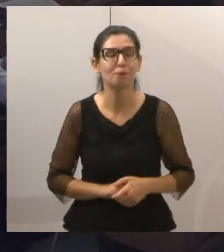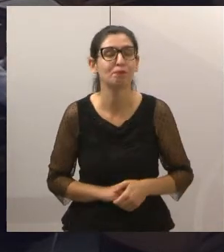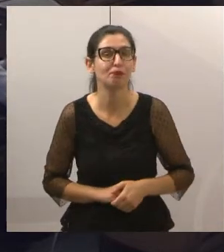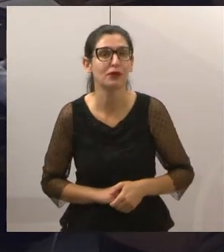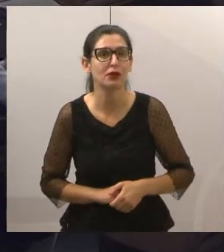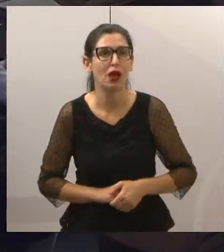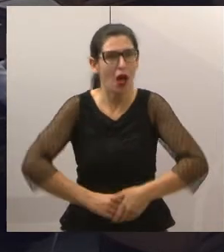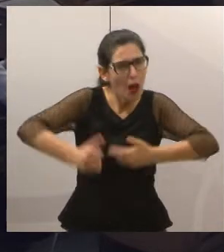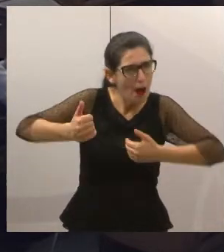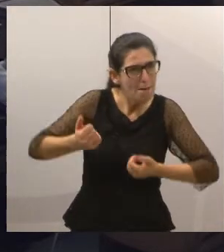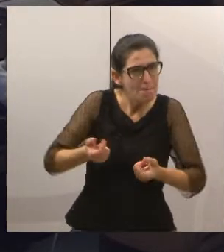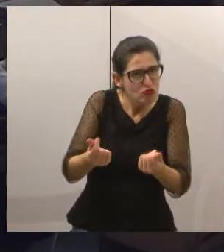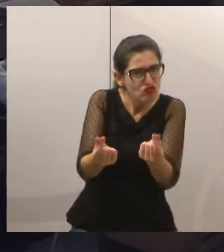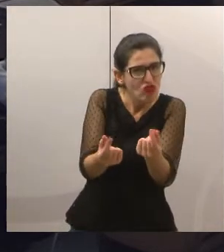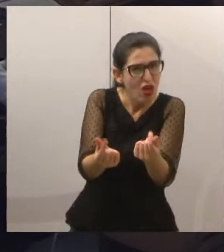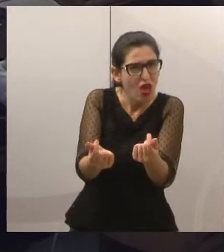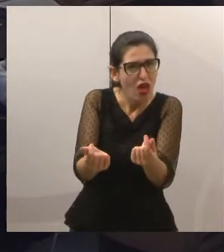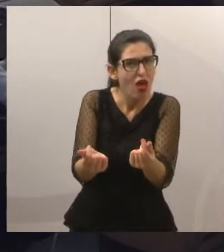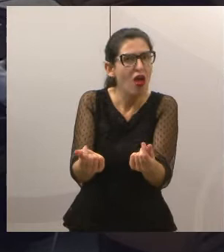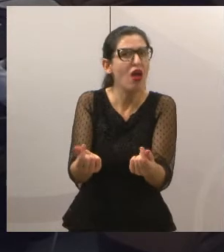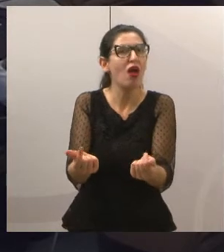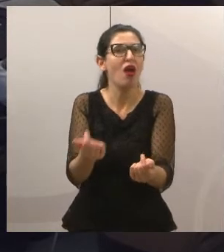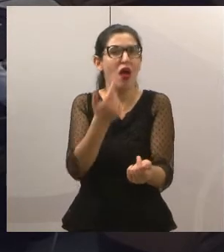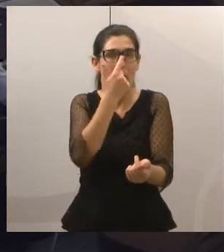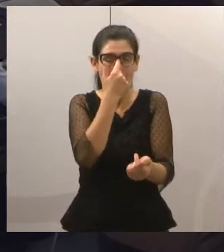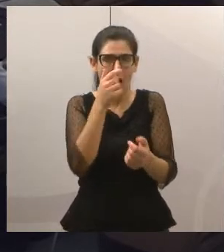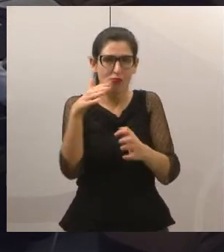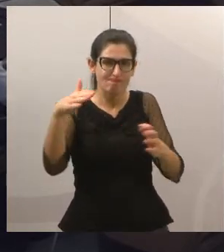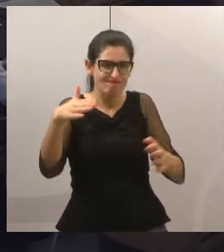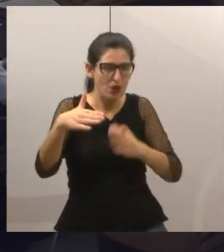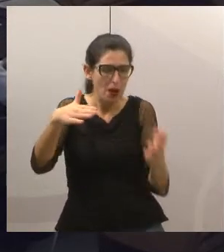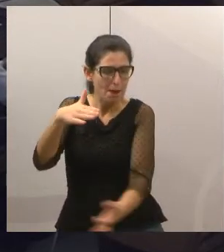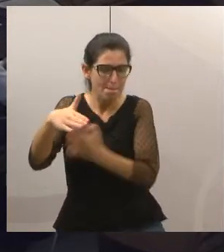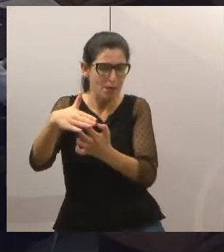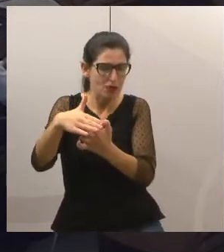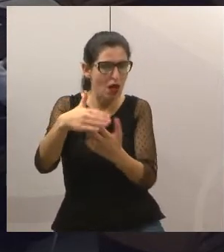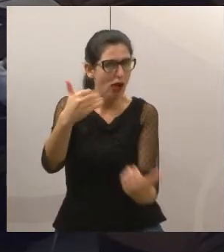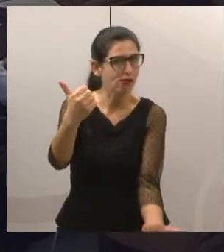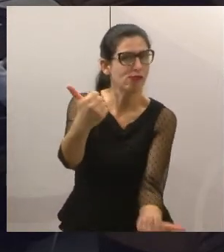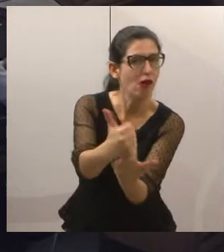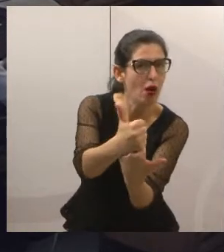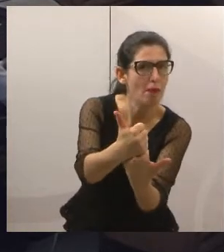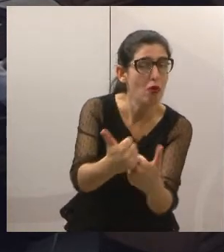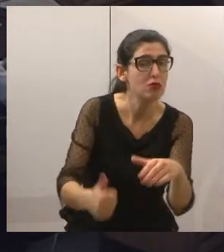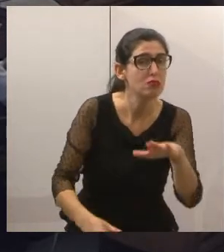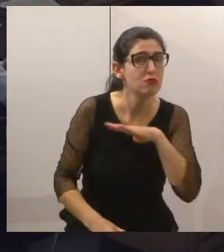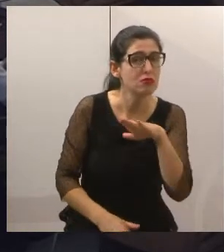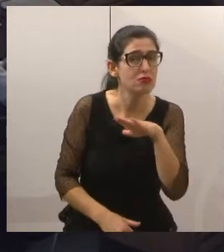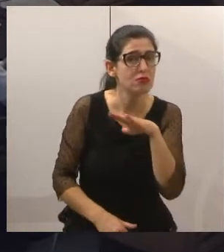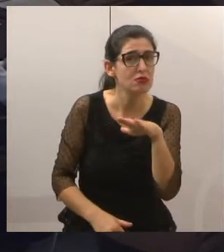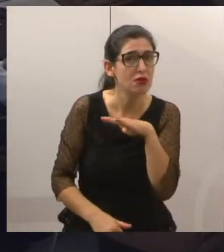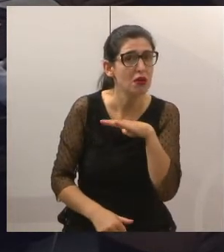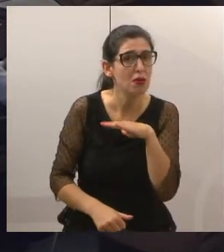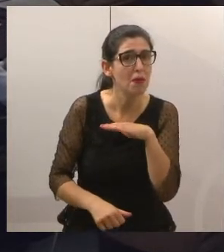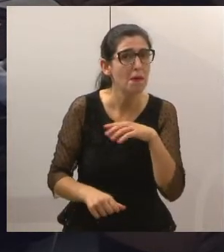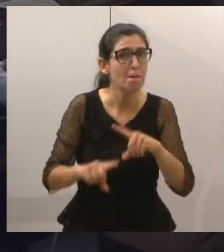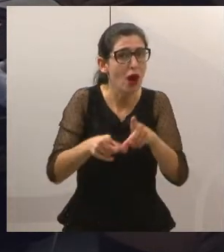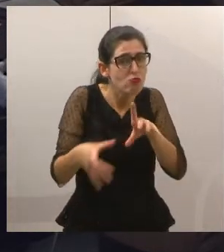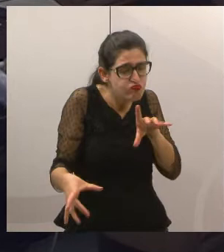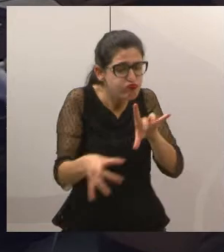Investimento, impostos que as empresas contribuem de uma certa forma para o município, mas viés projetos